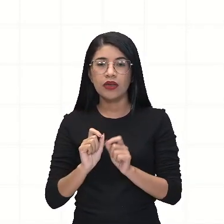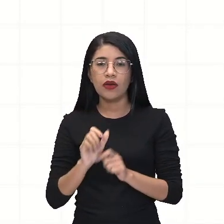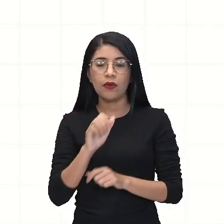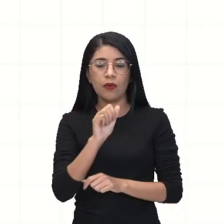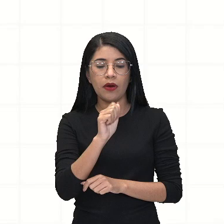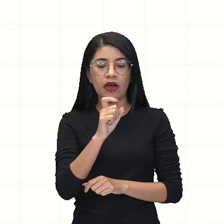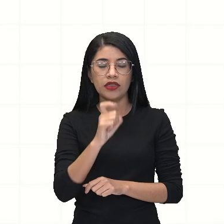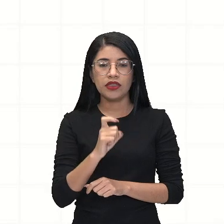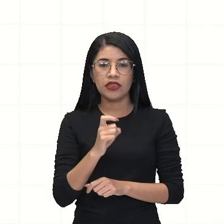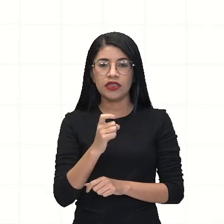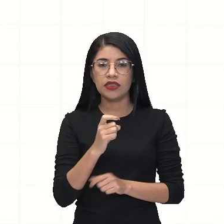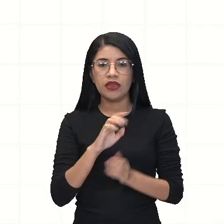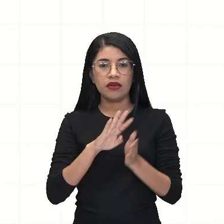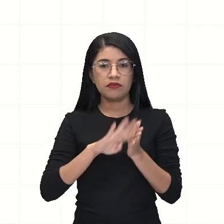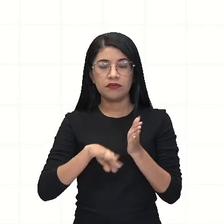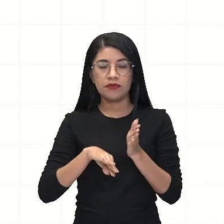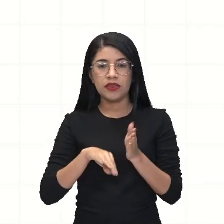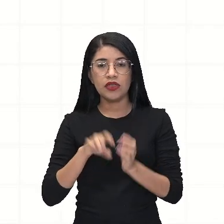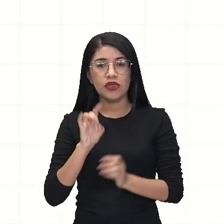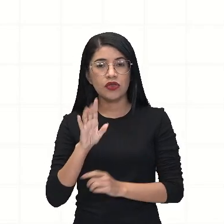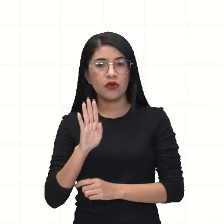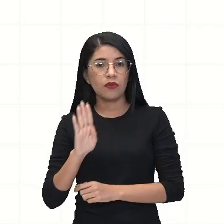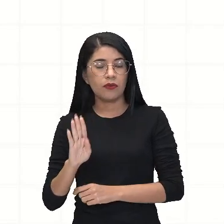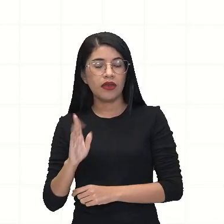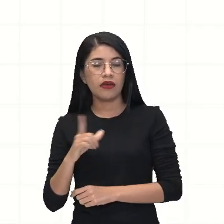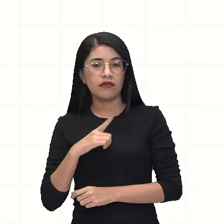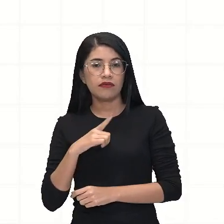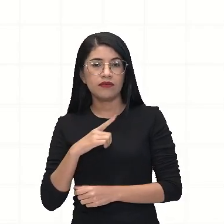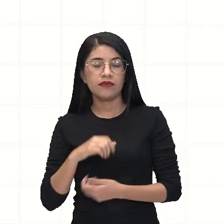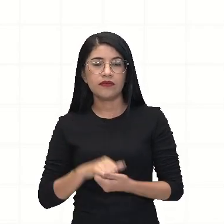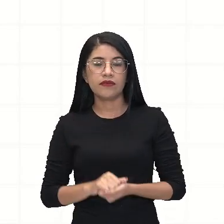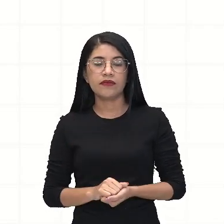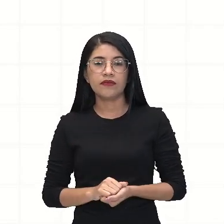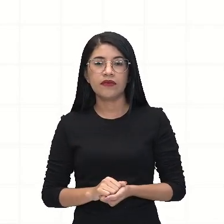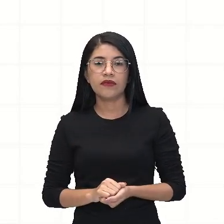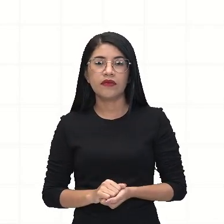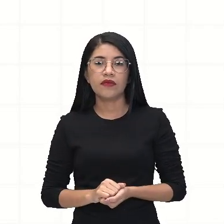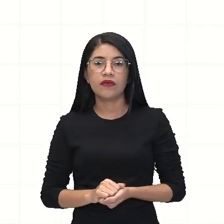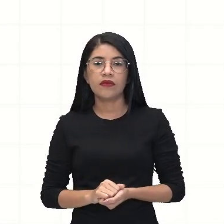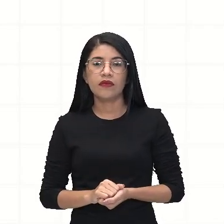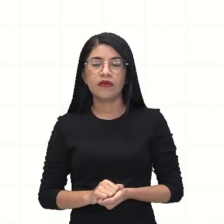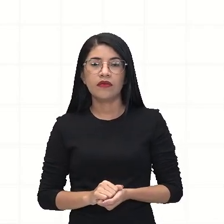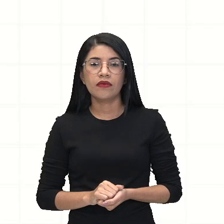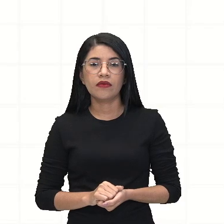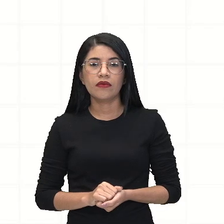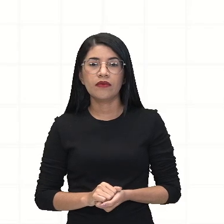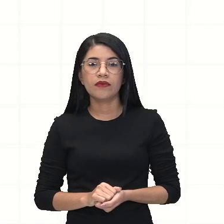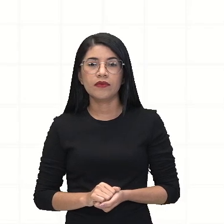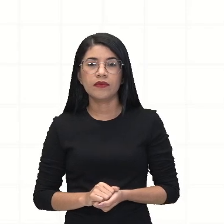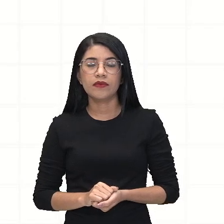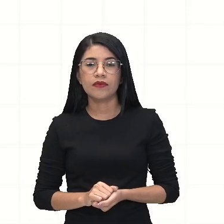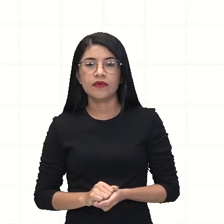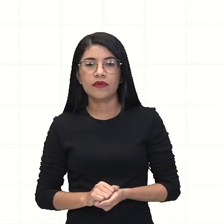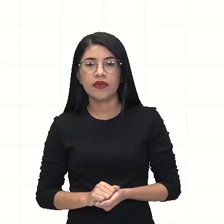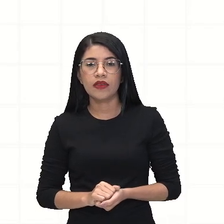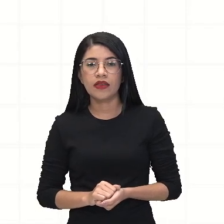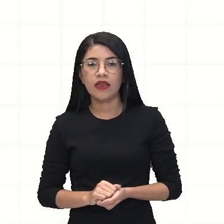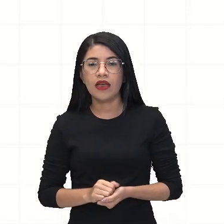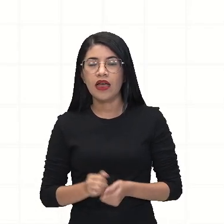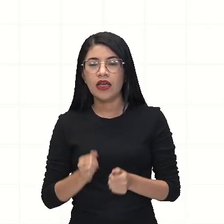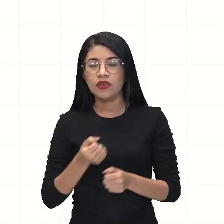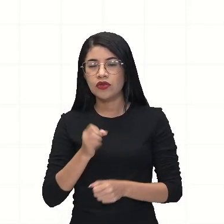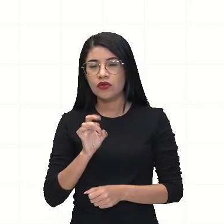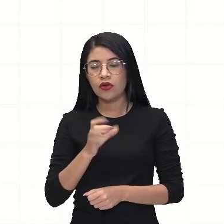vou ter somente o b, somente um número que não vai estar junto de nenhuma letra,